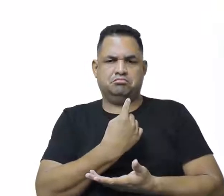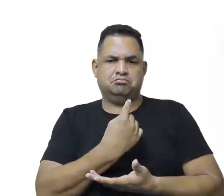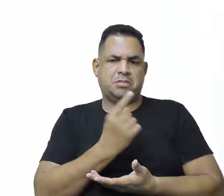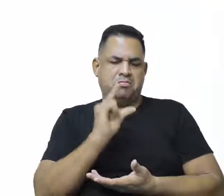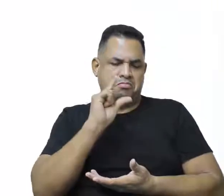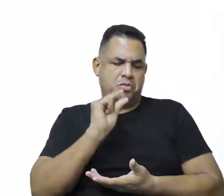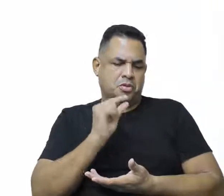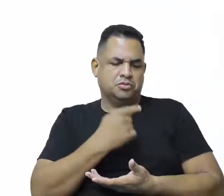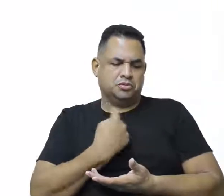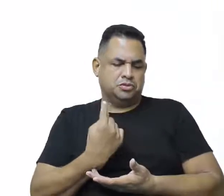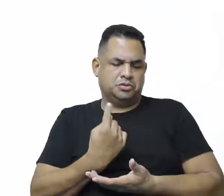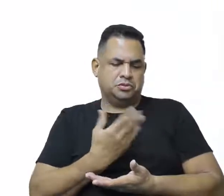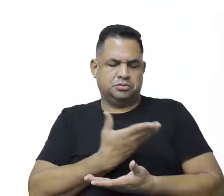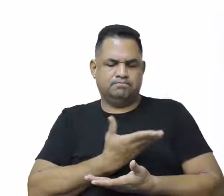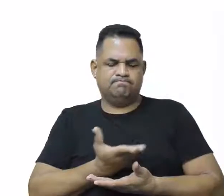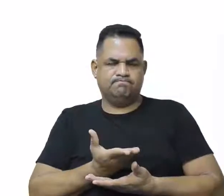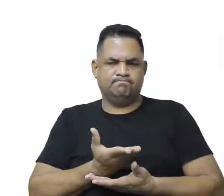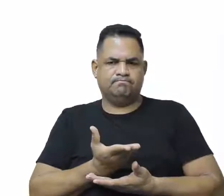de nós aí.